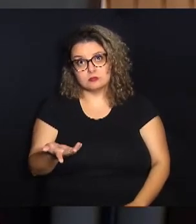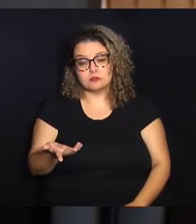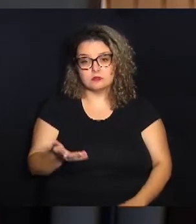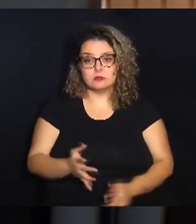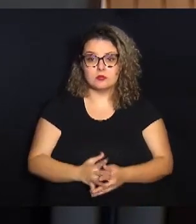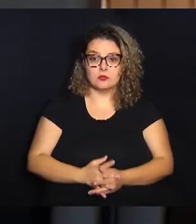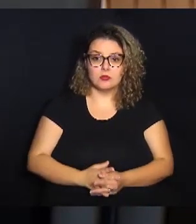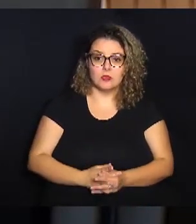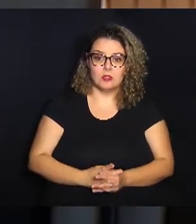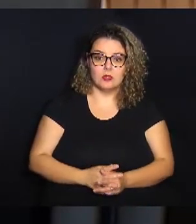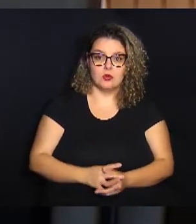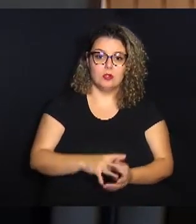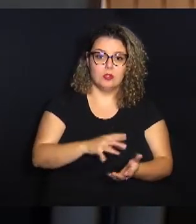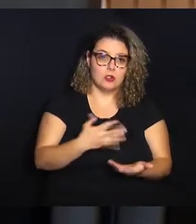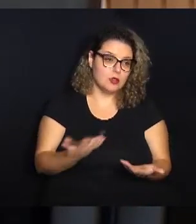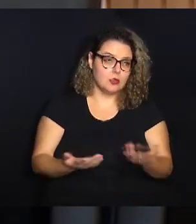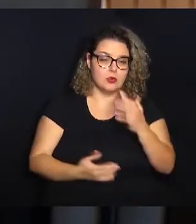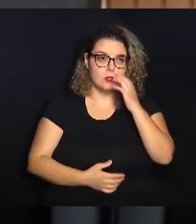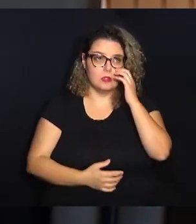o volume